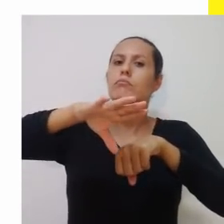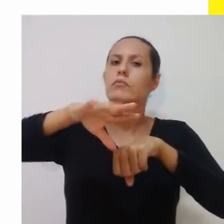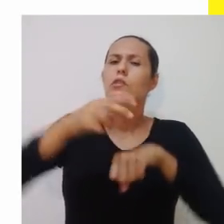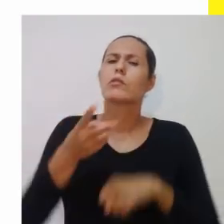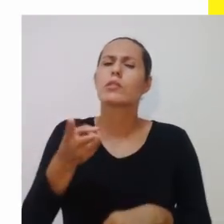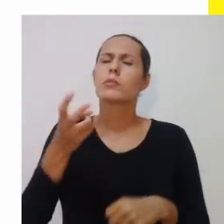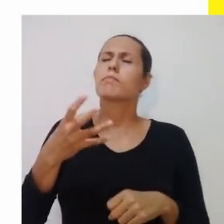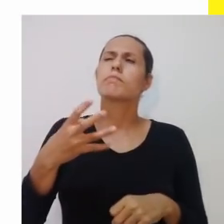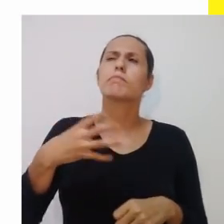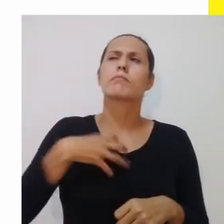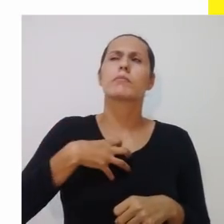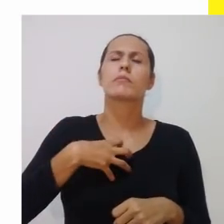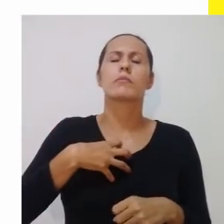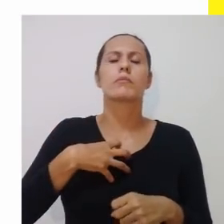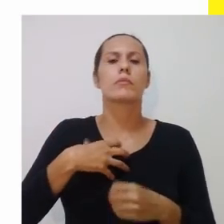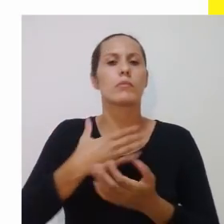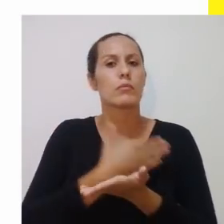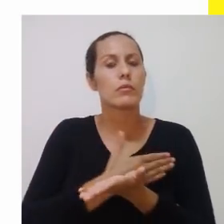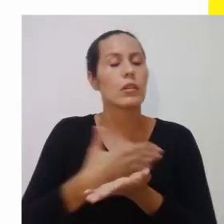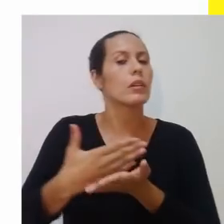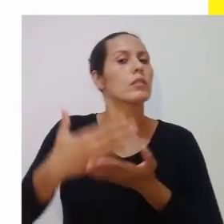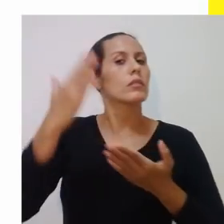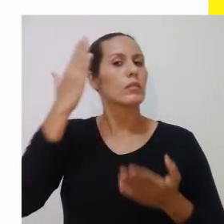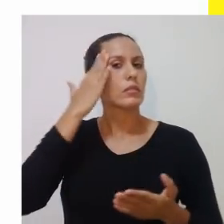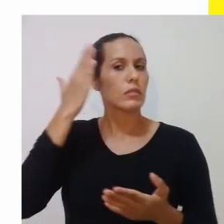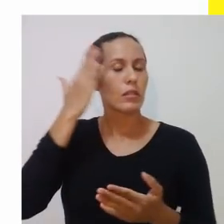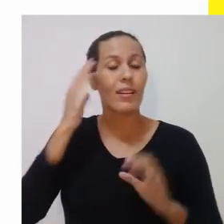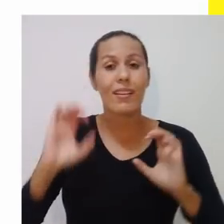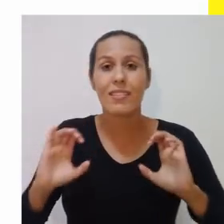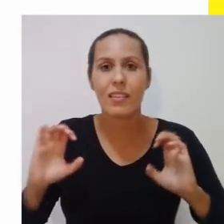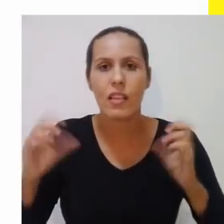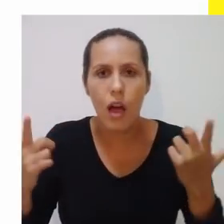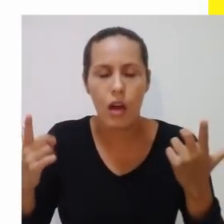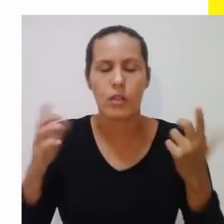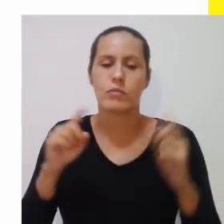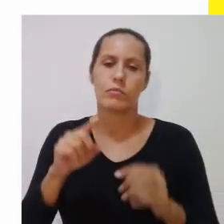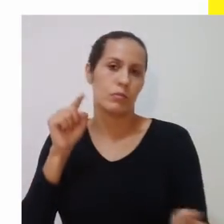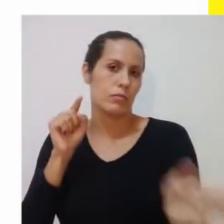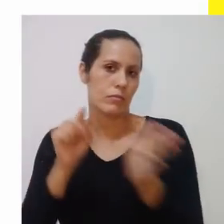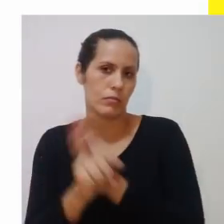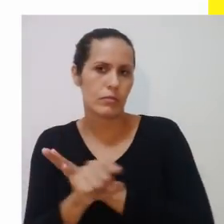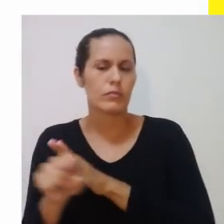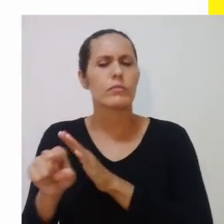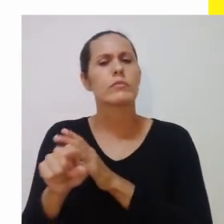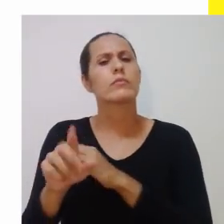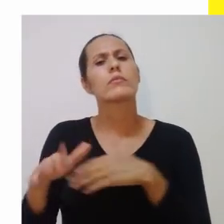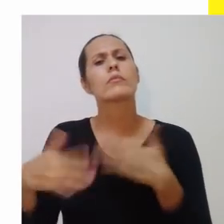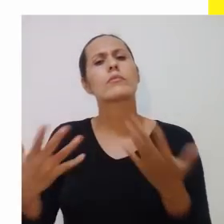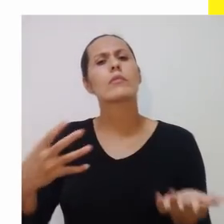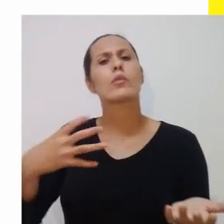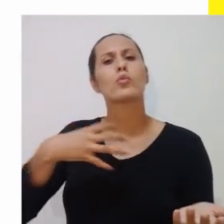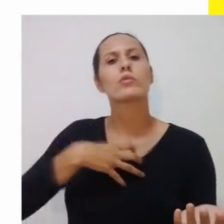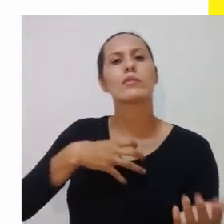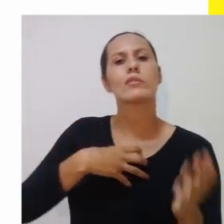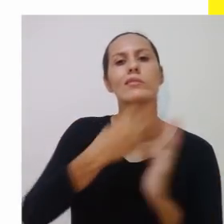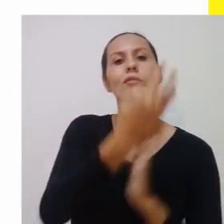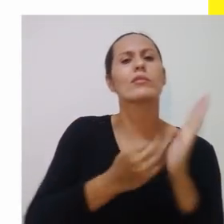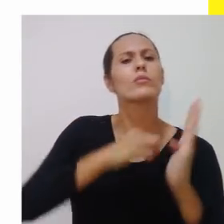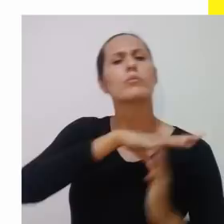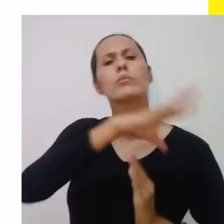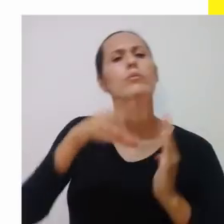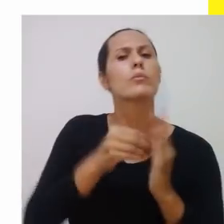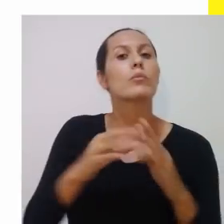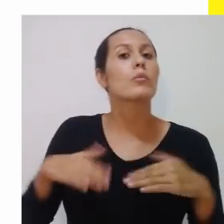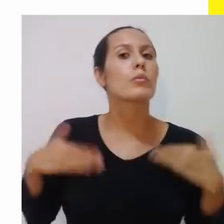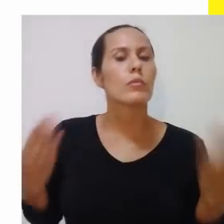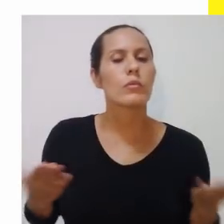é uma grande sacada para você começar a entender. E é claro que se eu perguntar para vocês qual é o sentido global desse